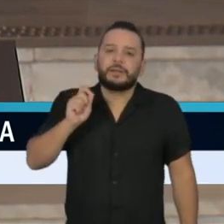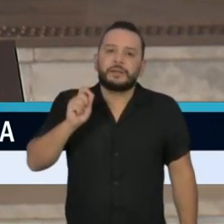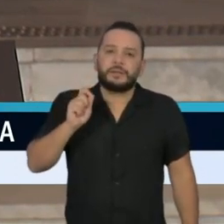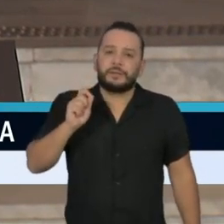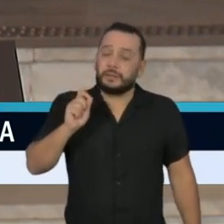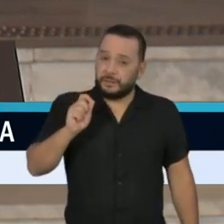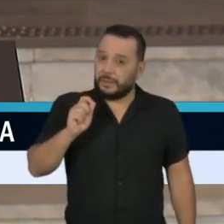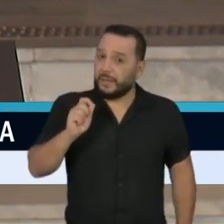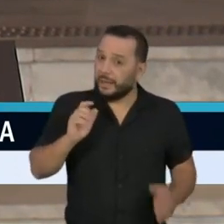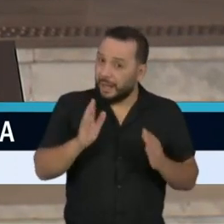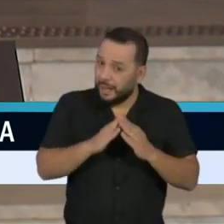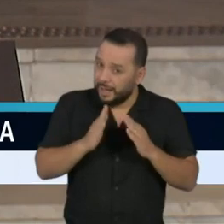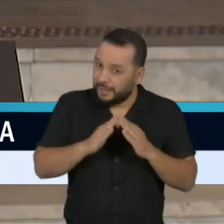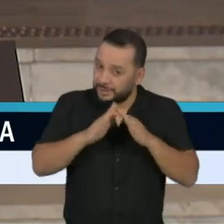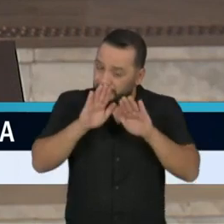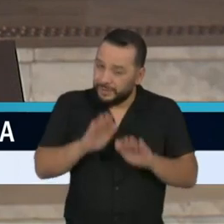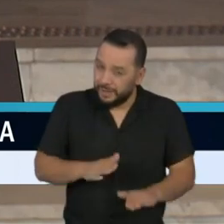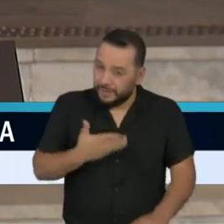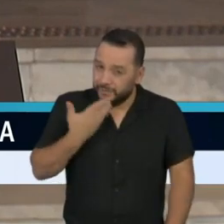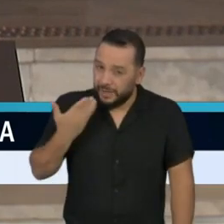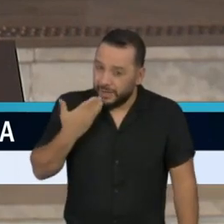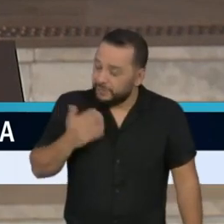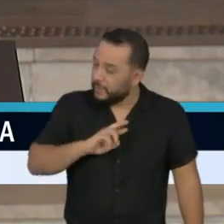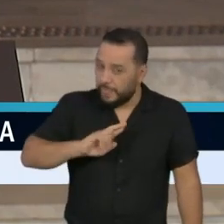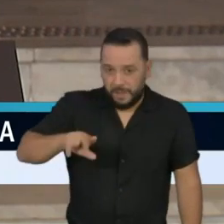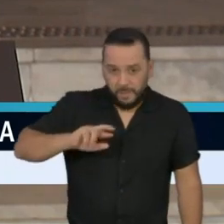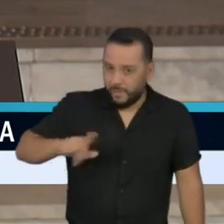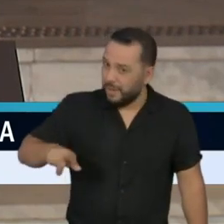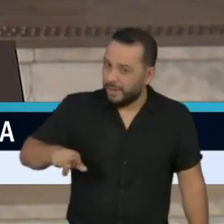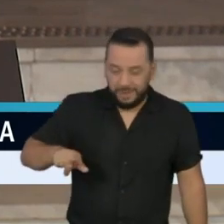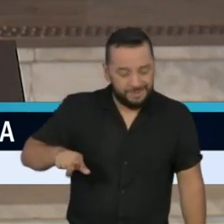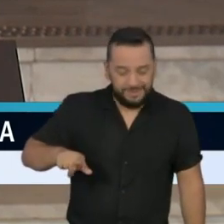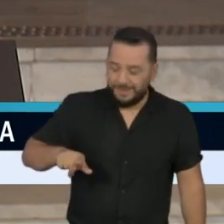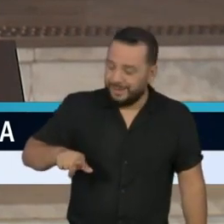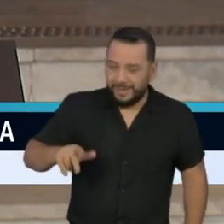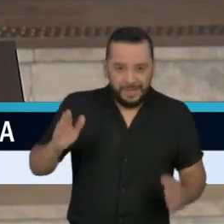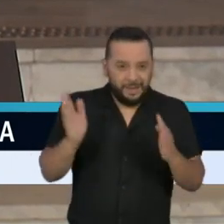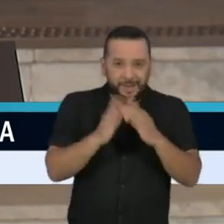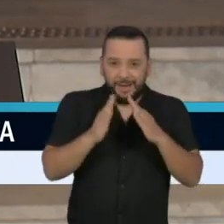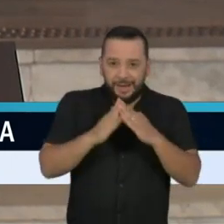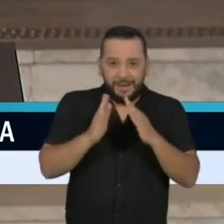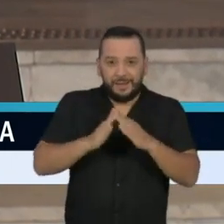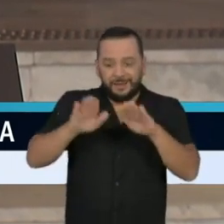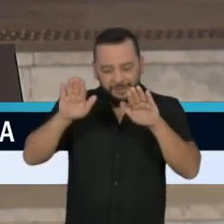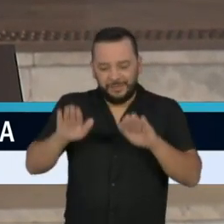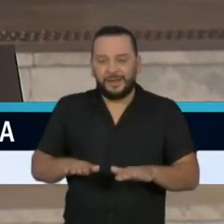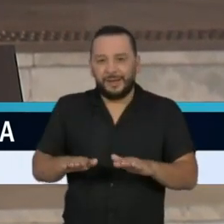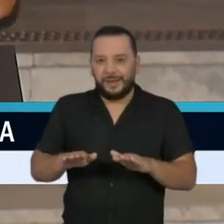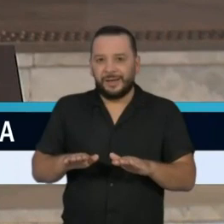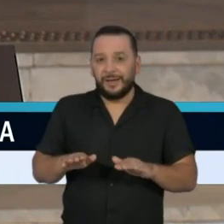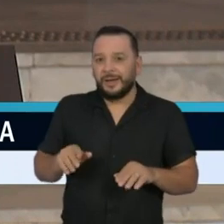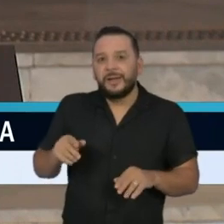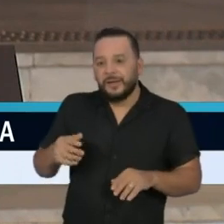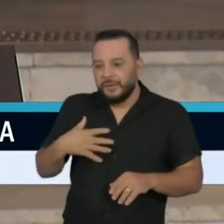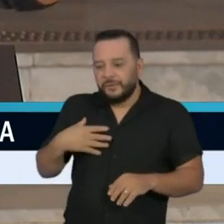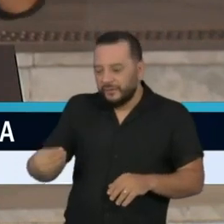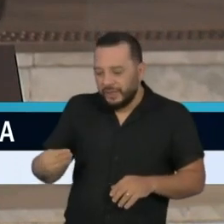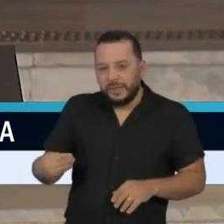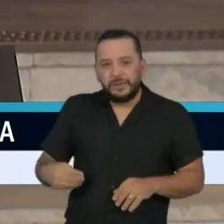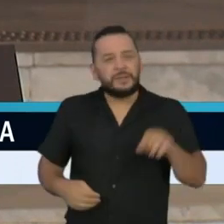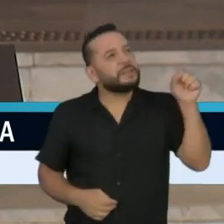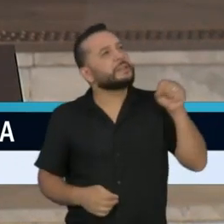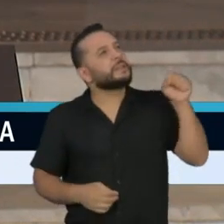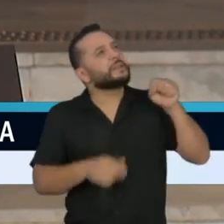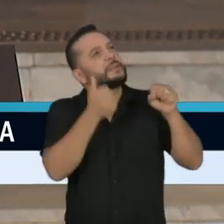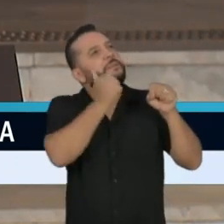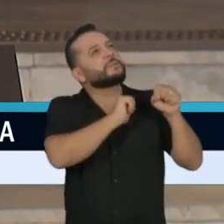não é fácil ficarmos em casa, não é? O quanto não é fácil ver o nosso filho falando que quer passear aqui na